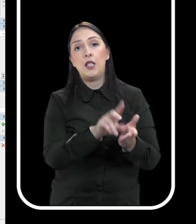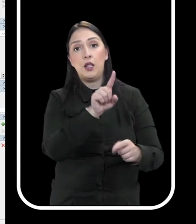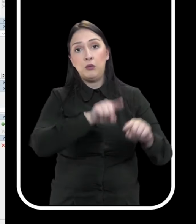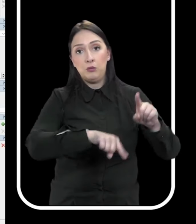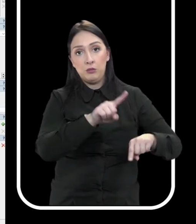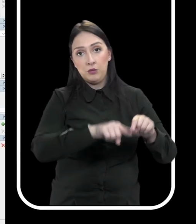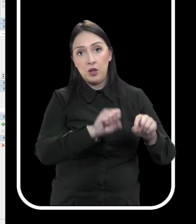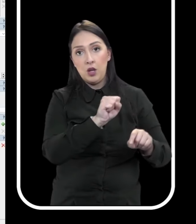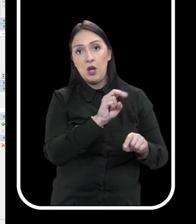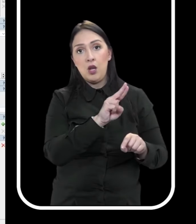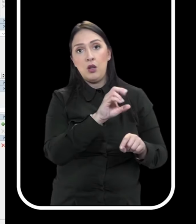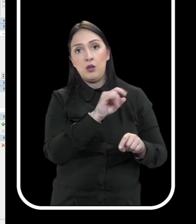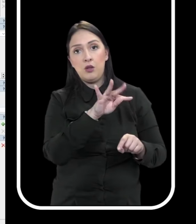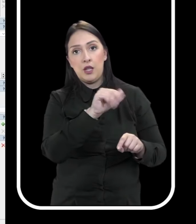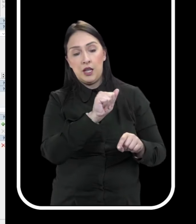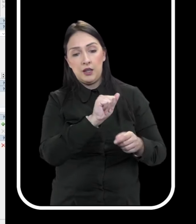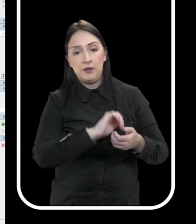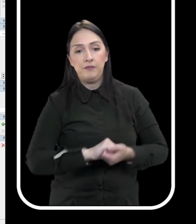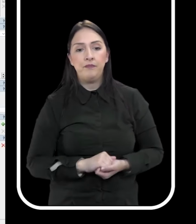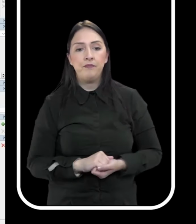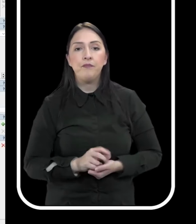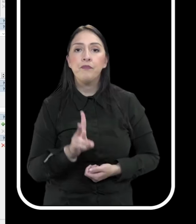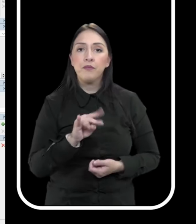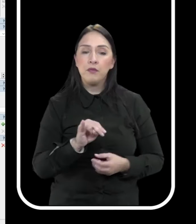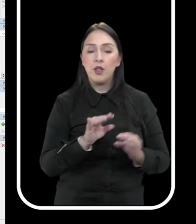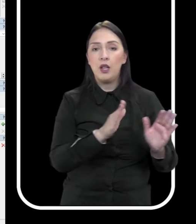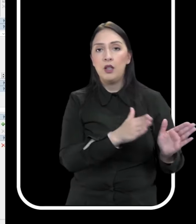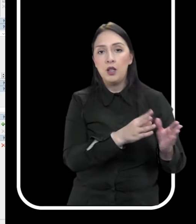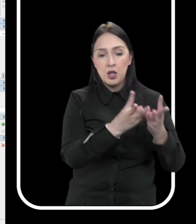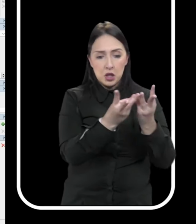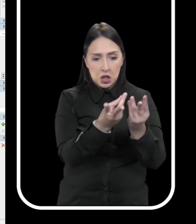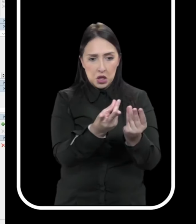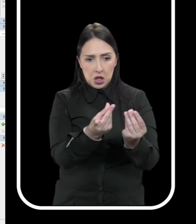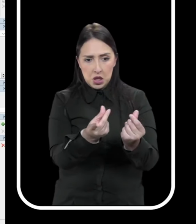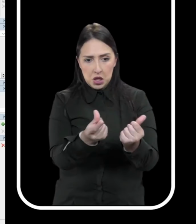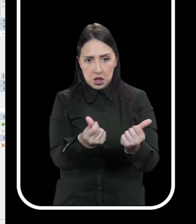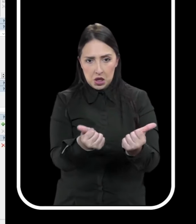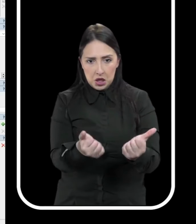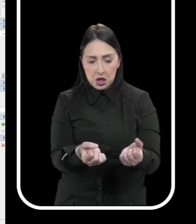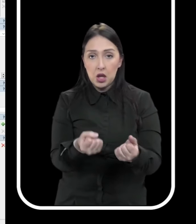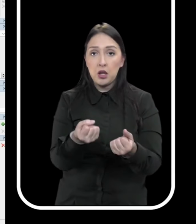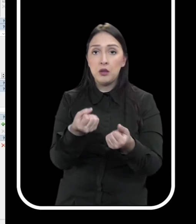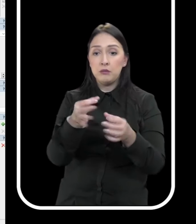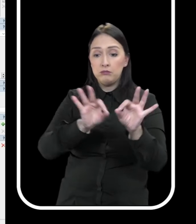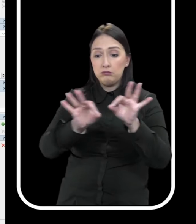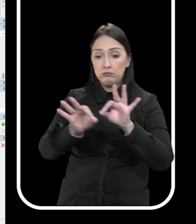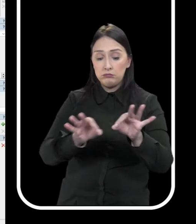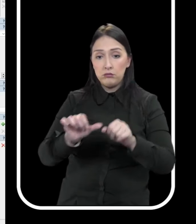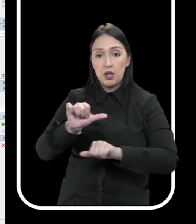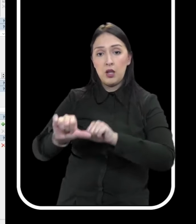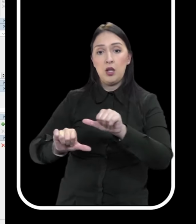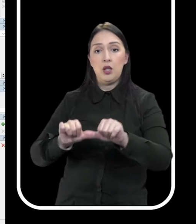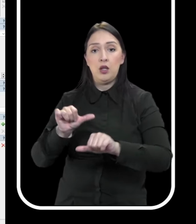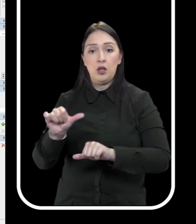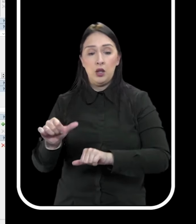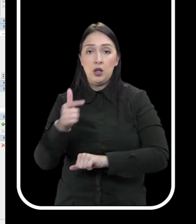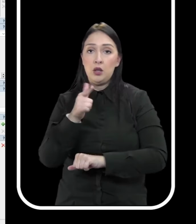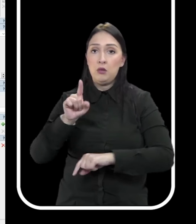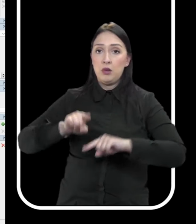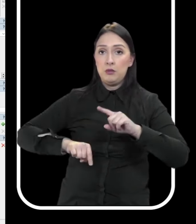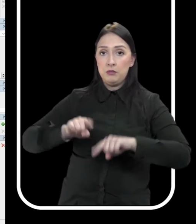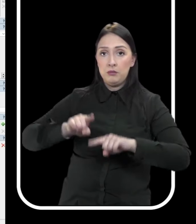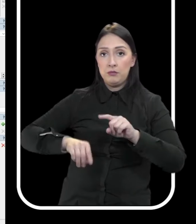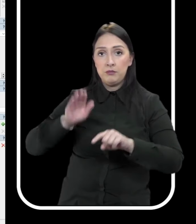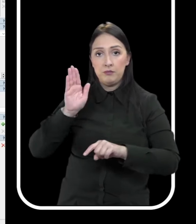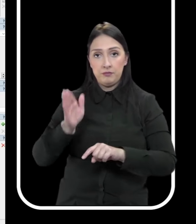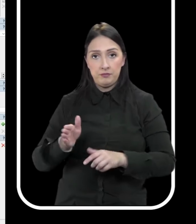chegada de material de sucata, e esse material de sucata ele vai ser derretido, vai ser beneficiado e vai ser transformado num